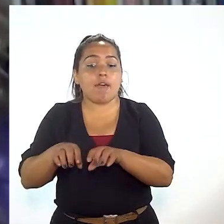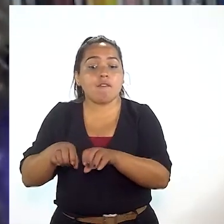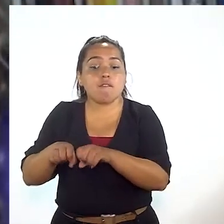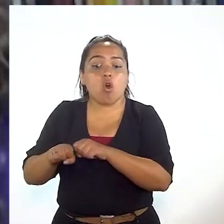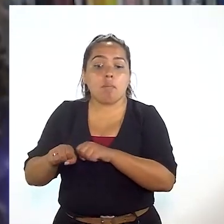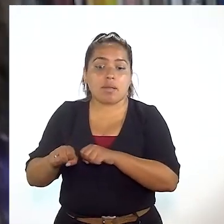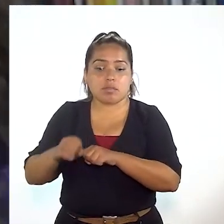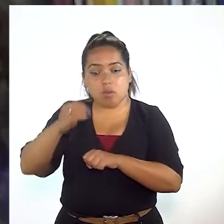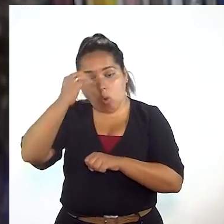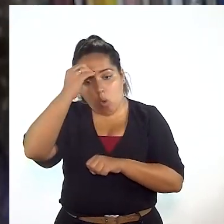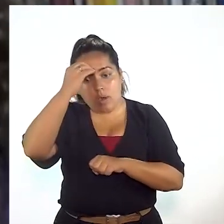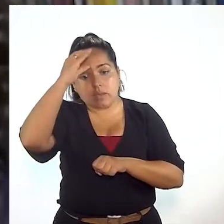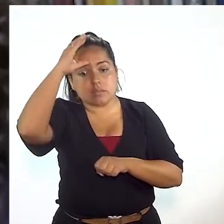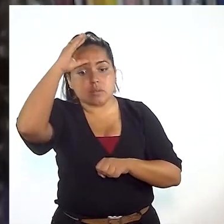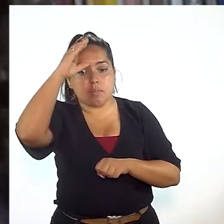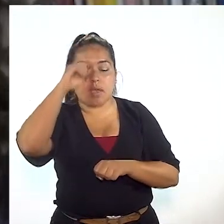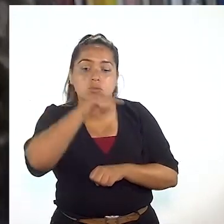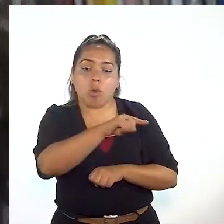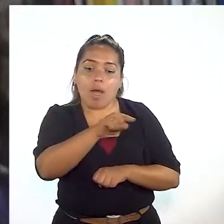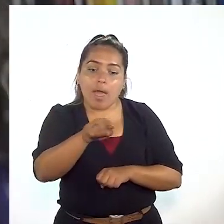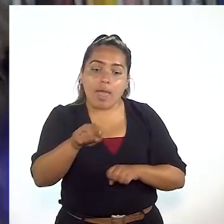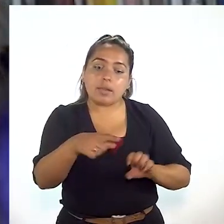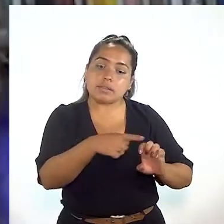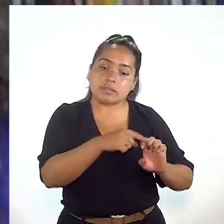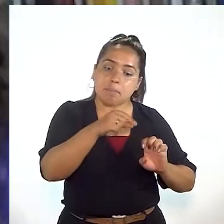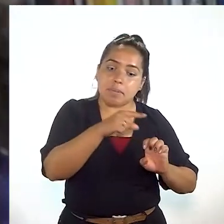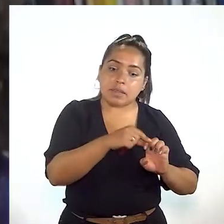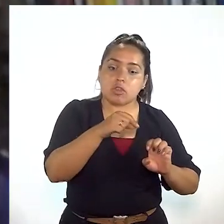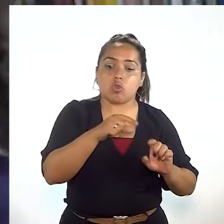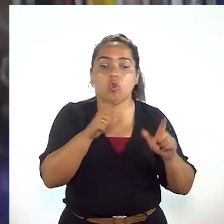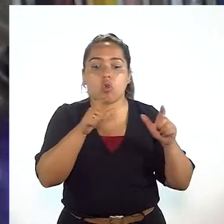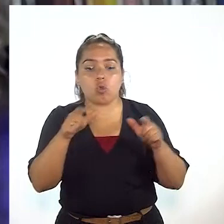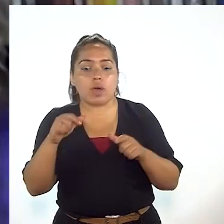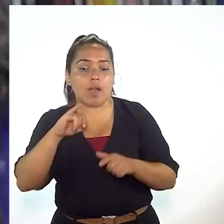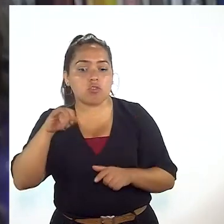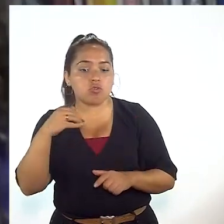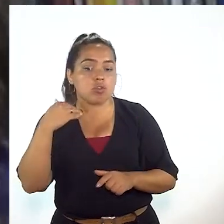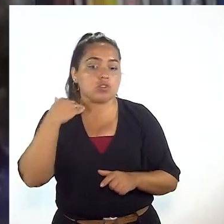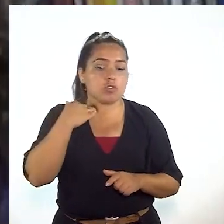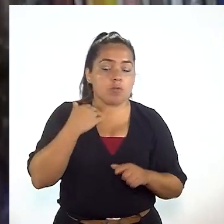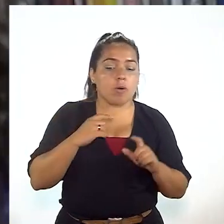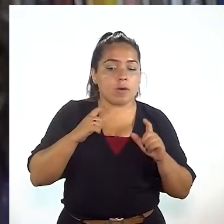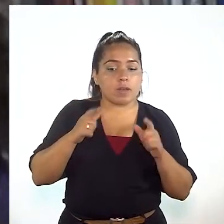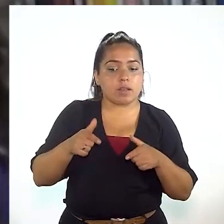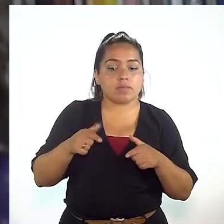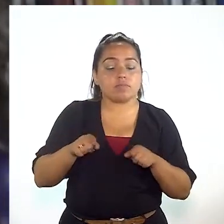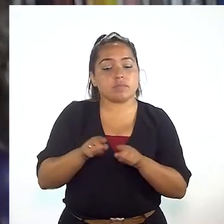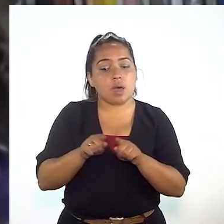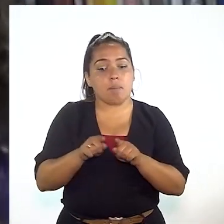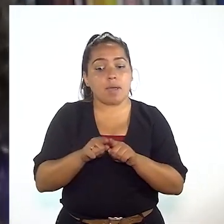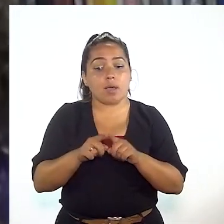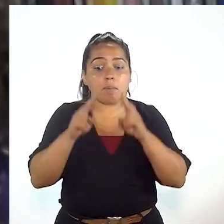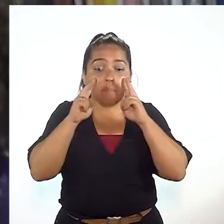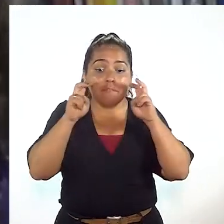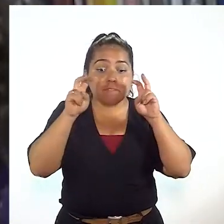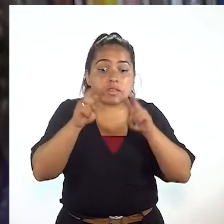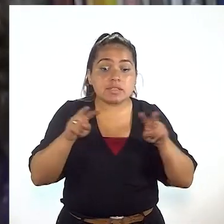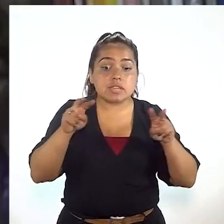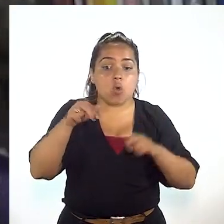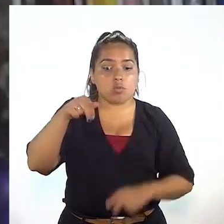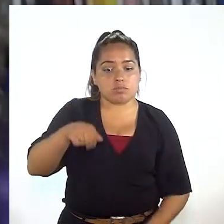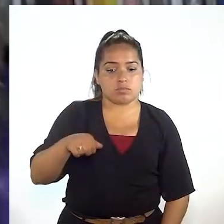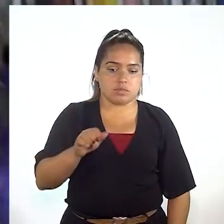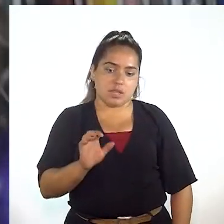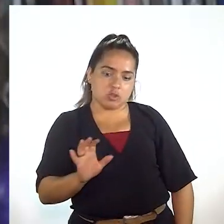de transformação para as empreendedoras, para os empreendedores, para a cena local aqui de Juiz de Fora e no